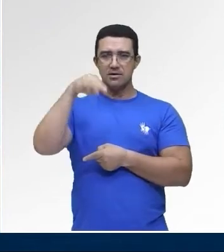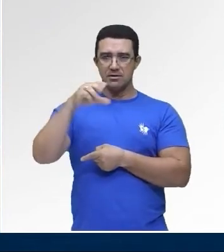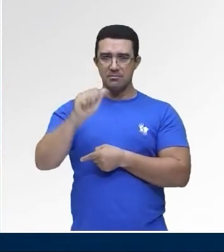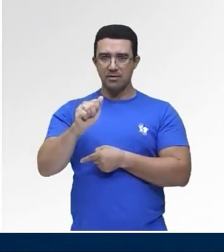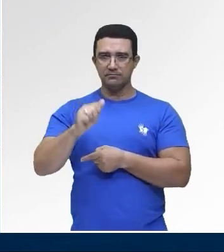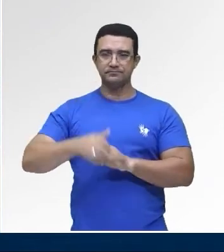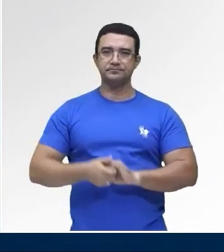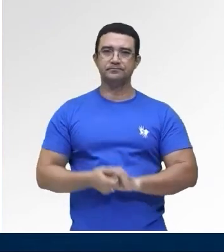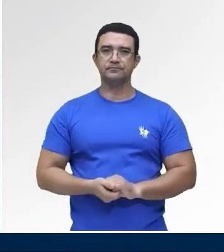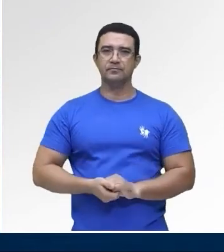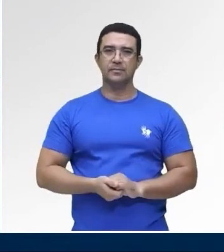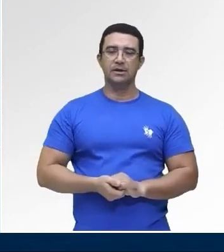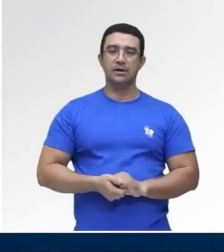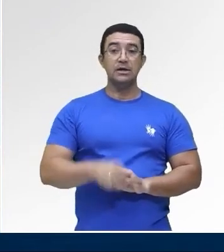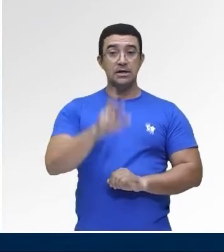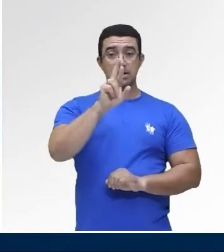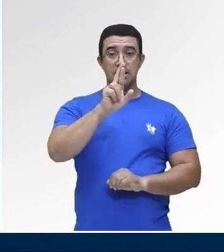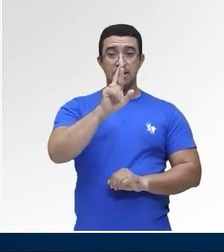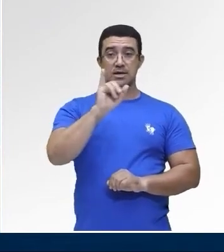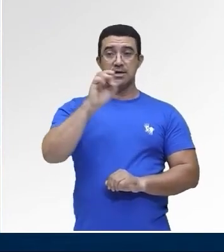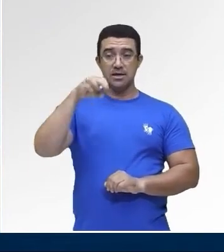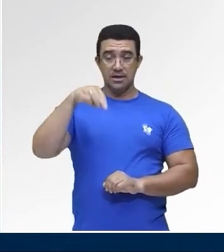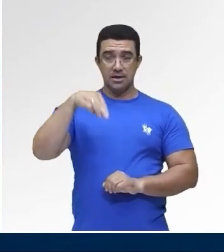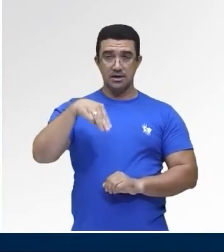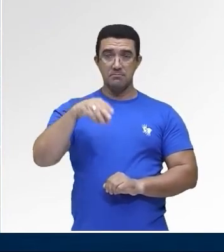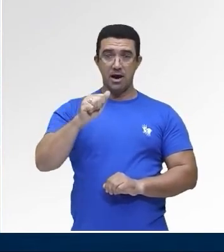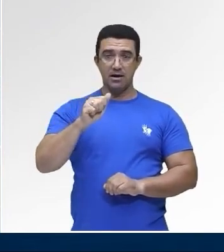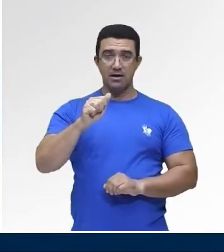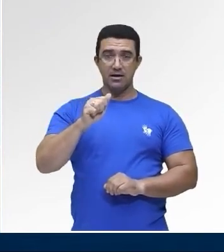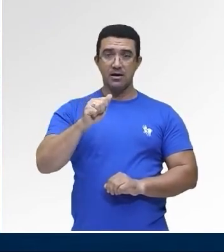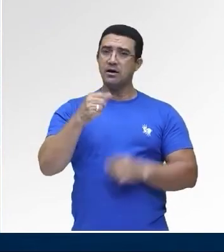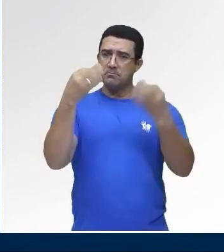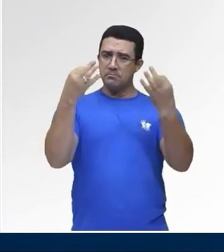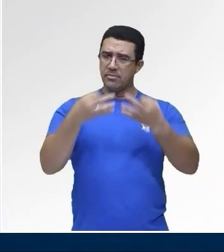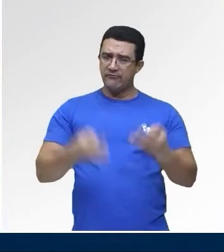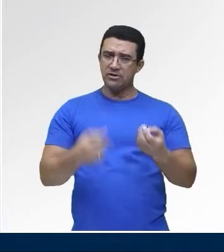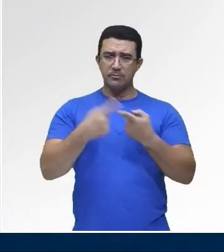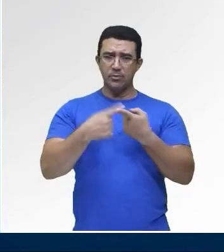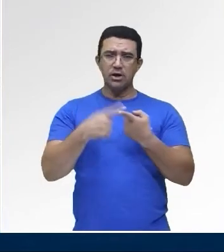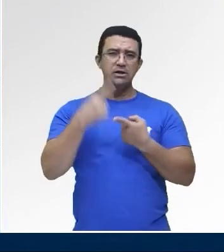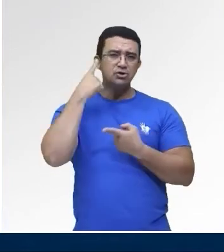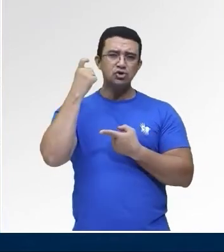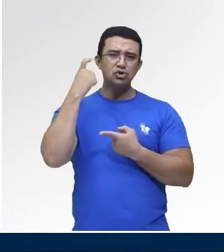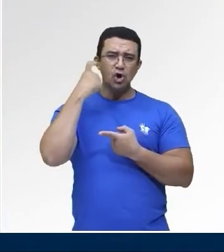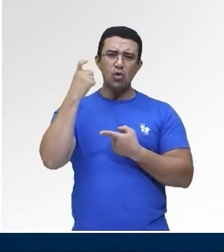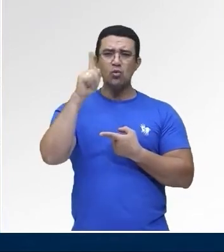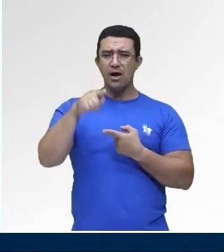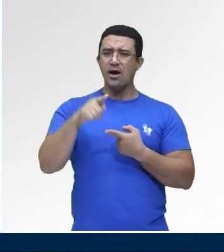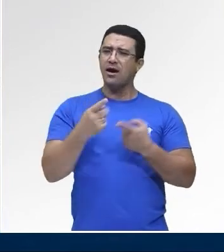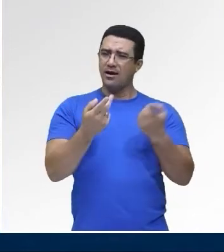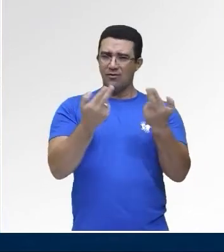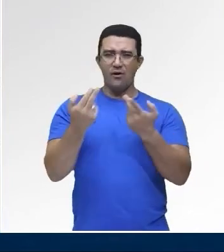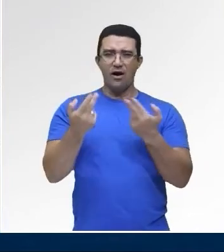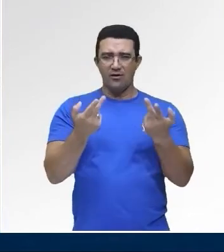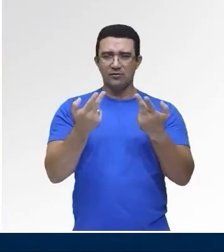Chama-se rima perfeita por quê? Porque o som é exatamente igual, né? E aqui as